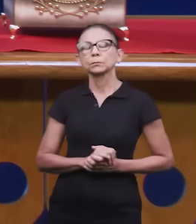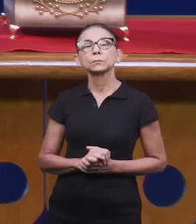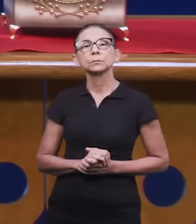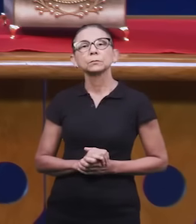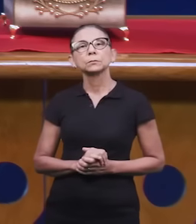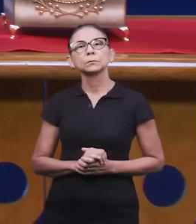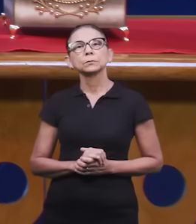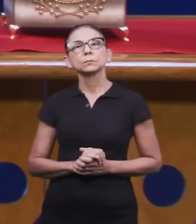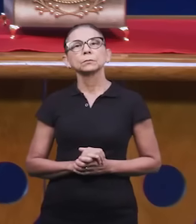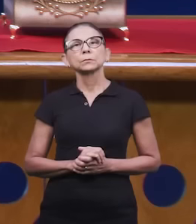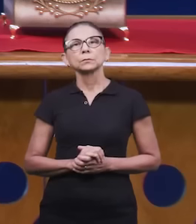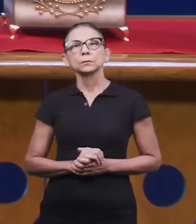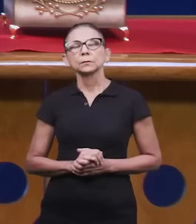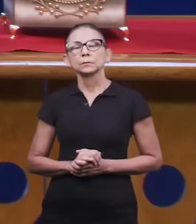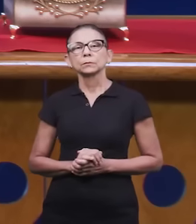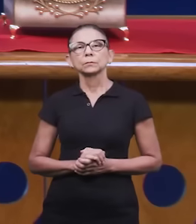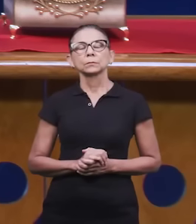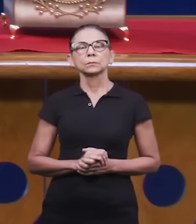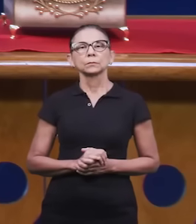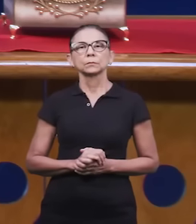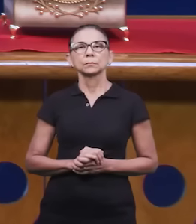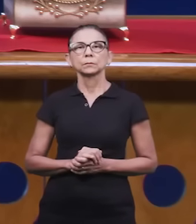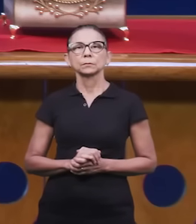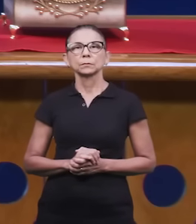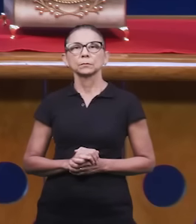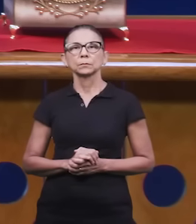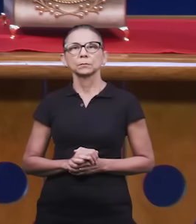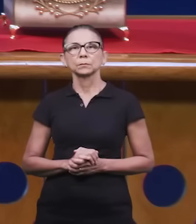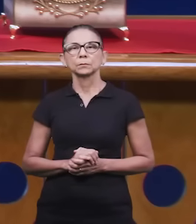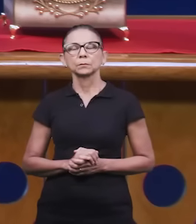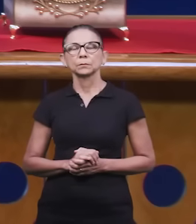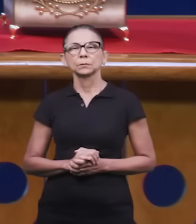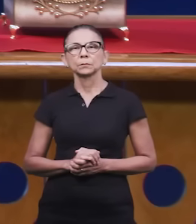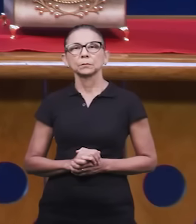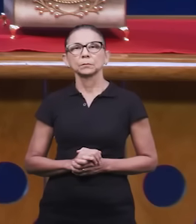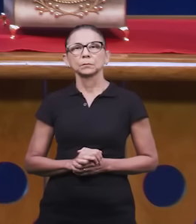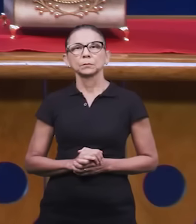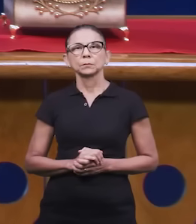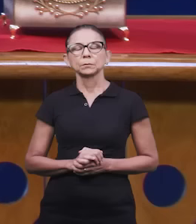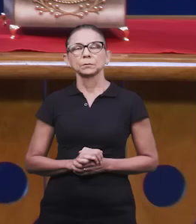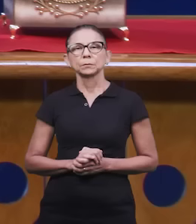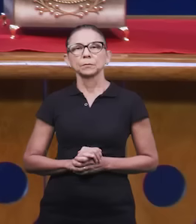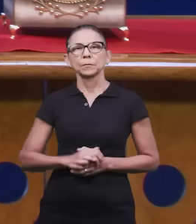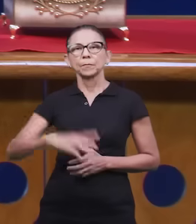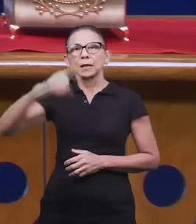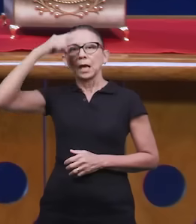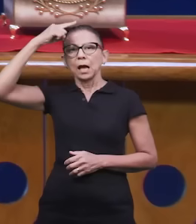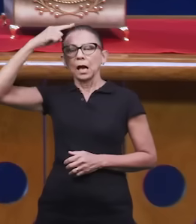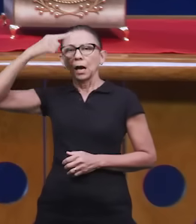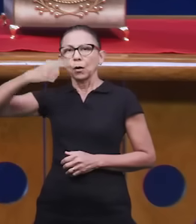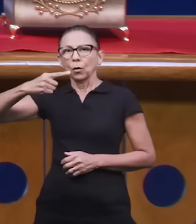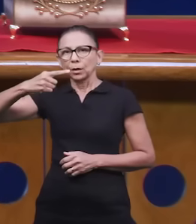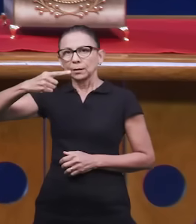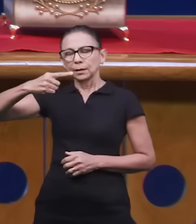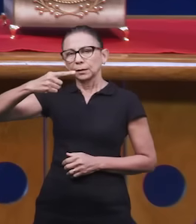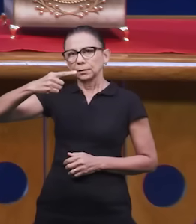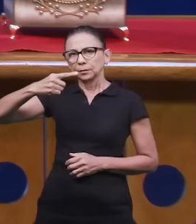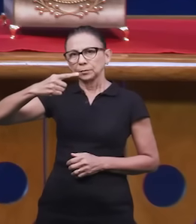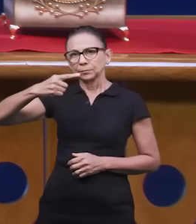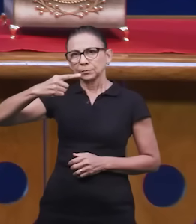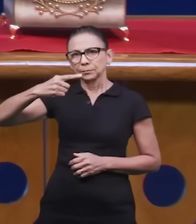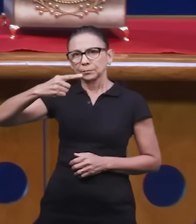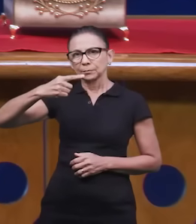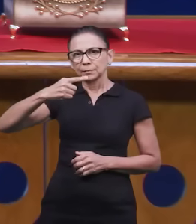Desde a ordem da saída para retorno do cativeiro. Vou abrir um parênteses